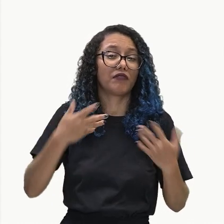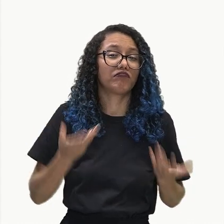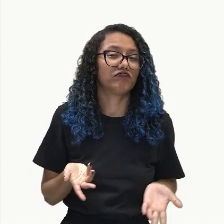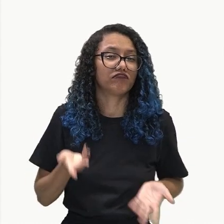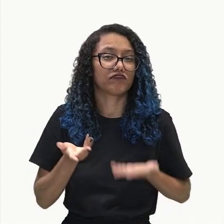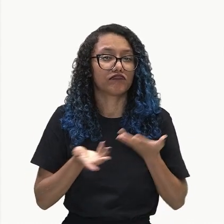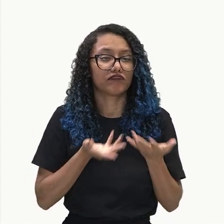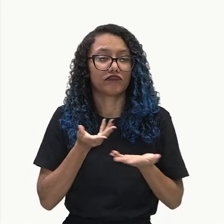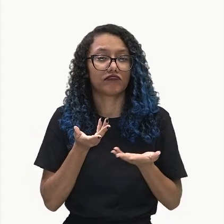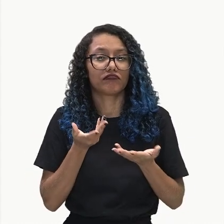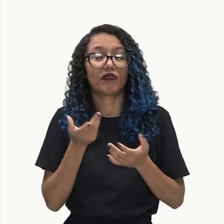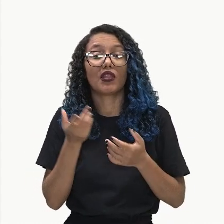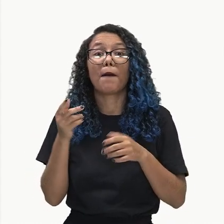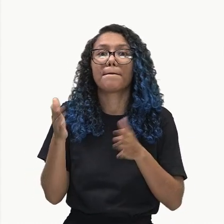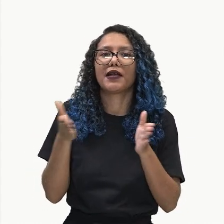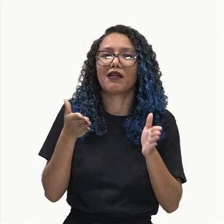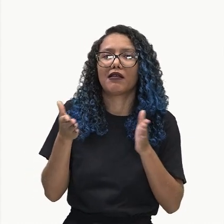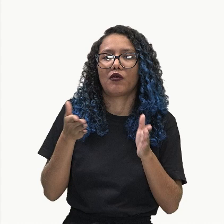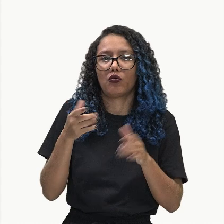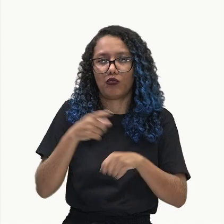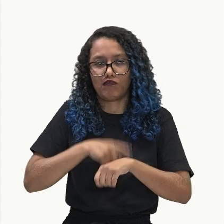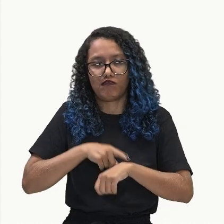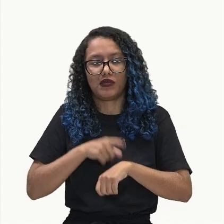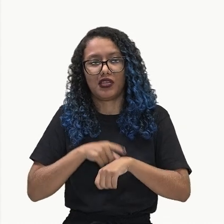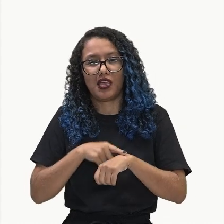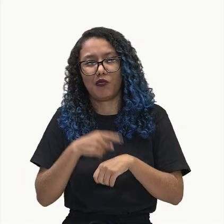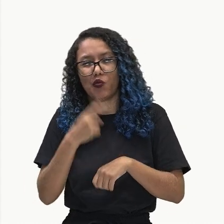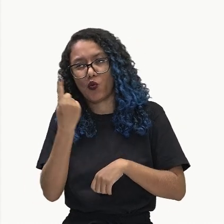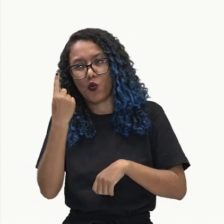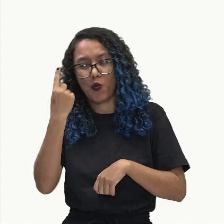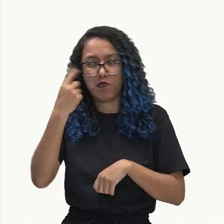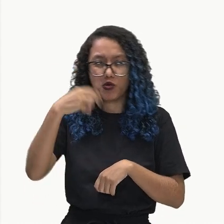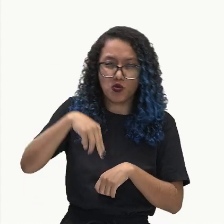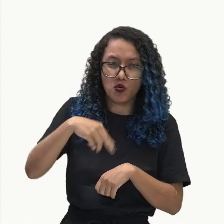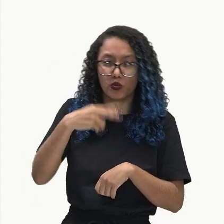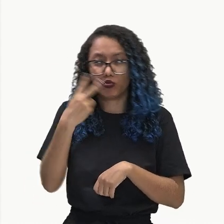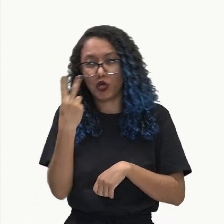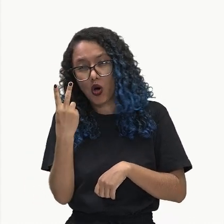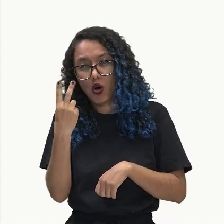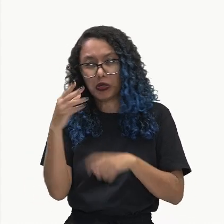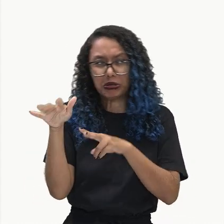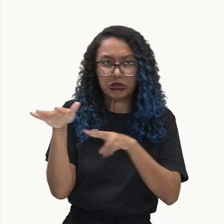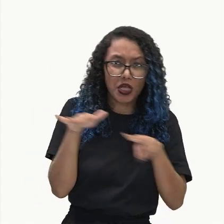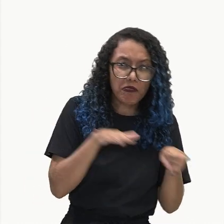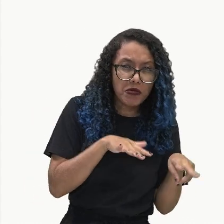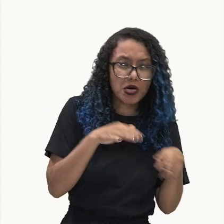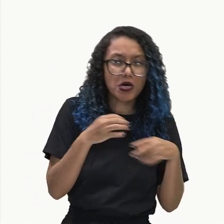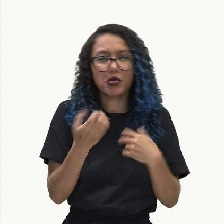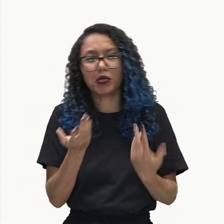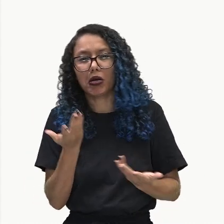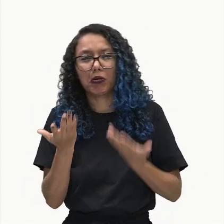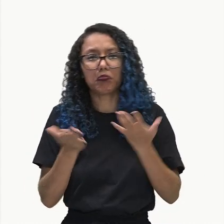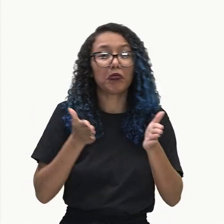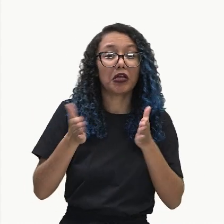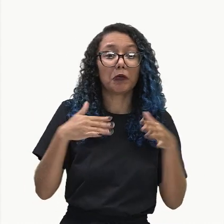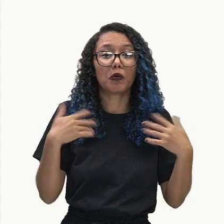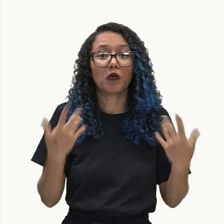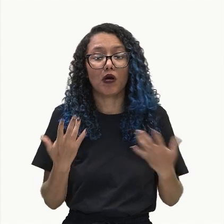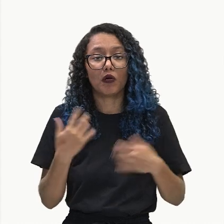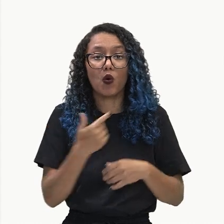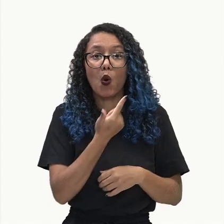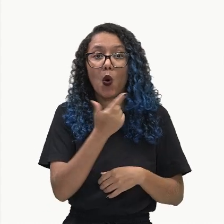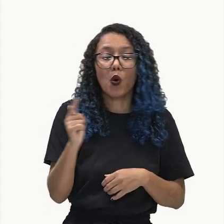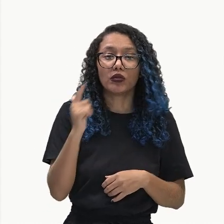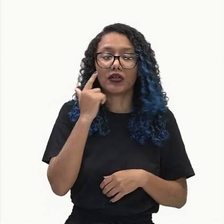relação com o tempo. O tempo. 1 minuto, 2, uma semana. Quem existe? Olha aí a pergunta. Quem